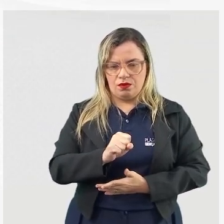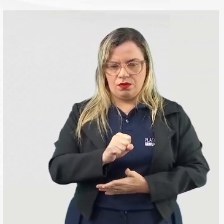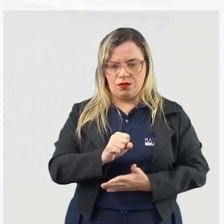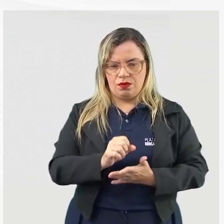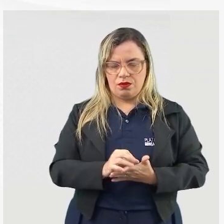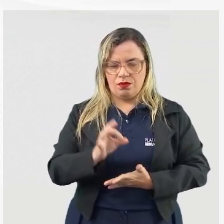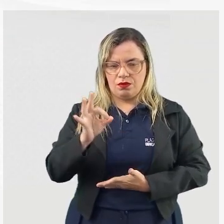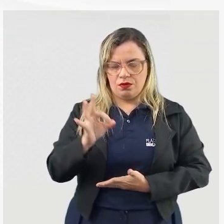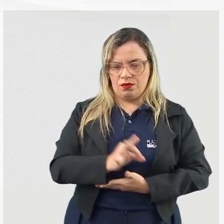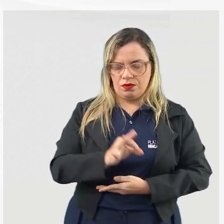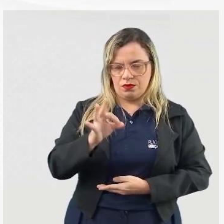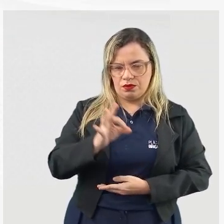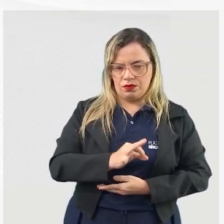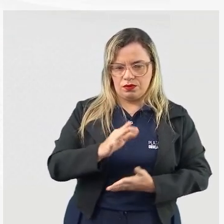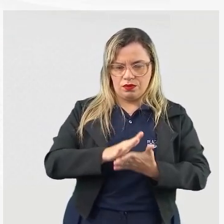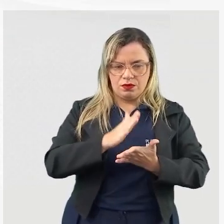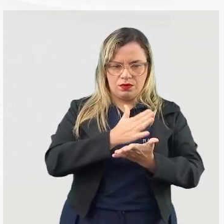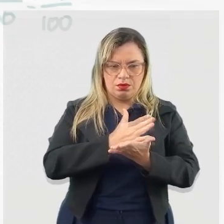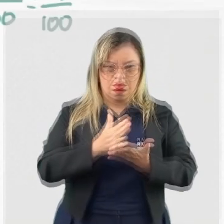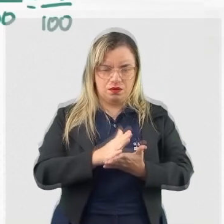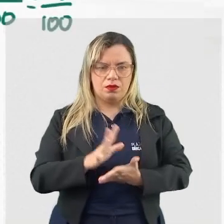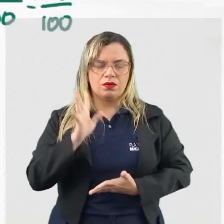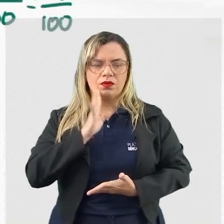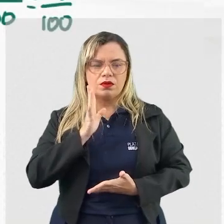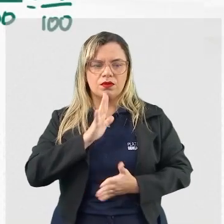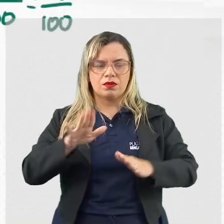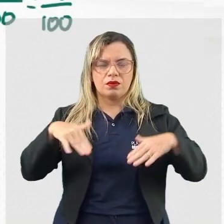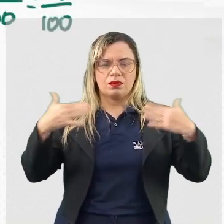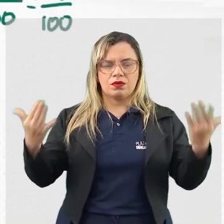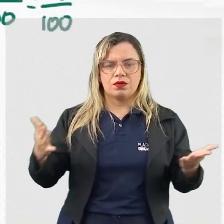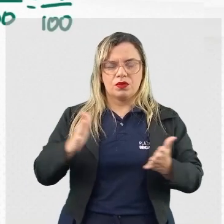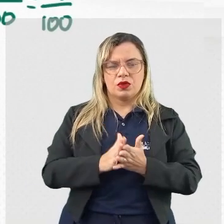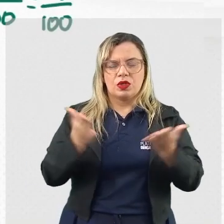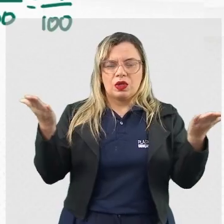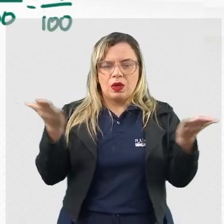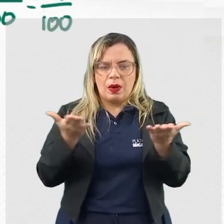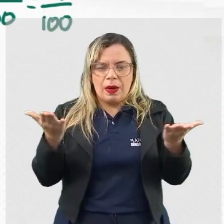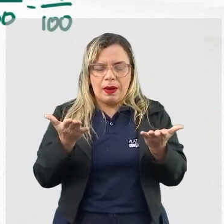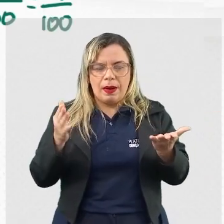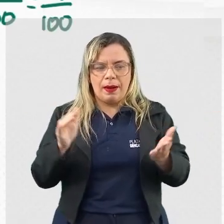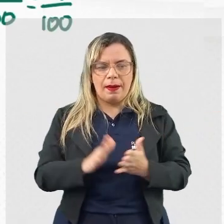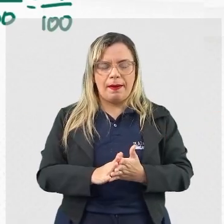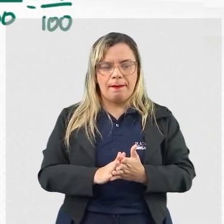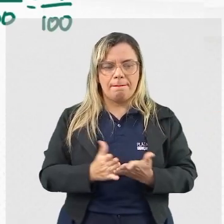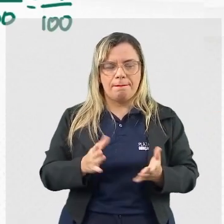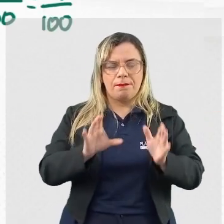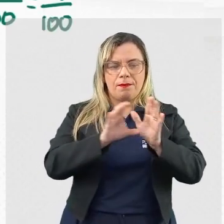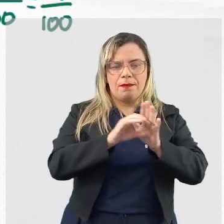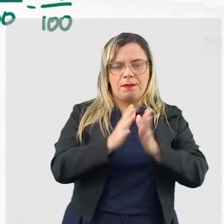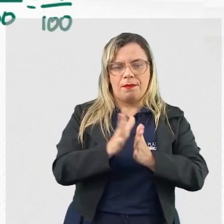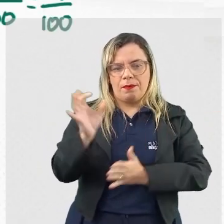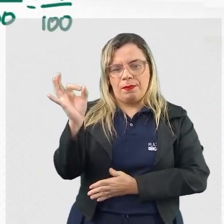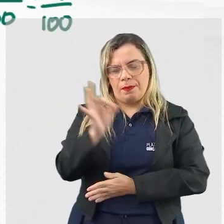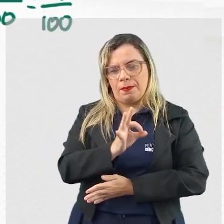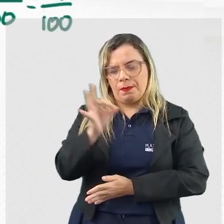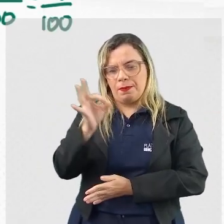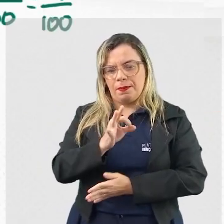4,8% do valor inicial. Beleza? Então, turma, na aula de hoje a gente viu o conceito de porcentagem